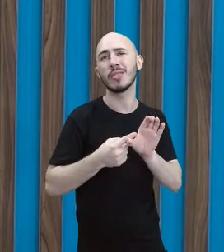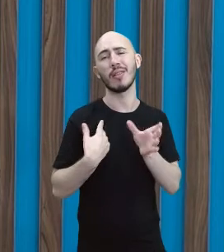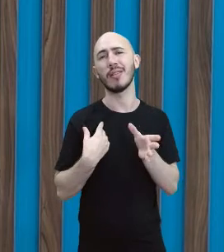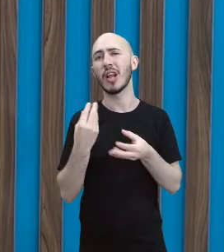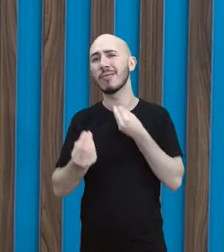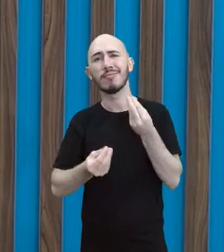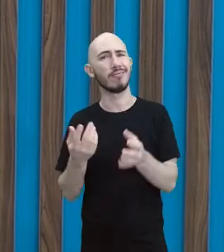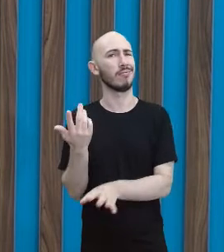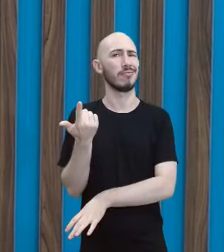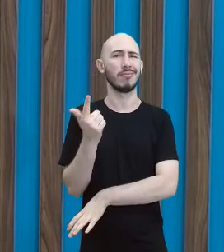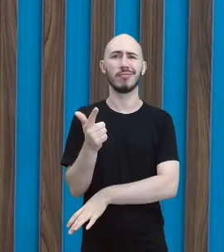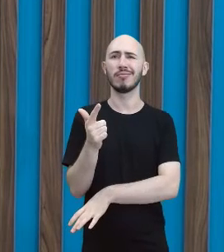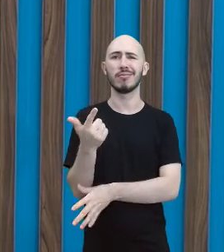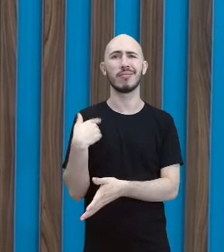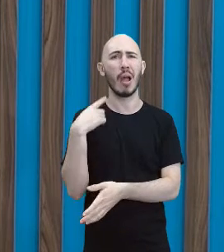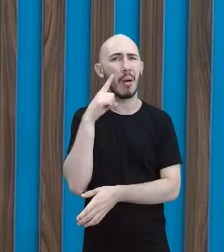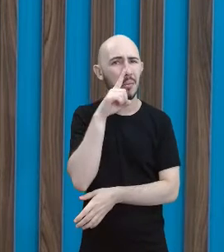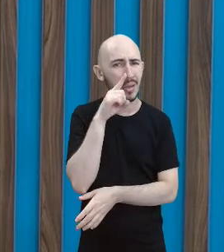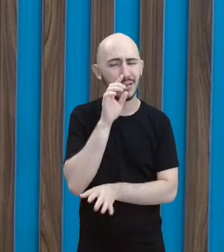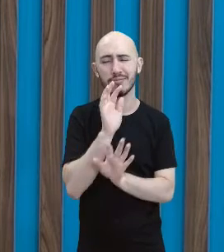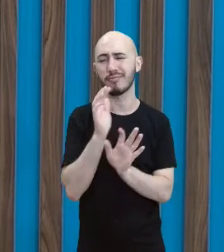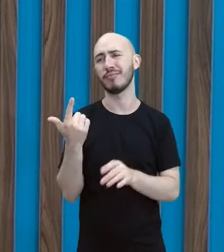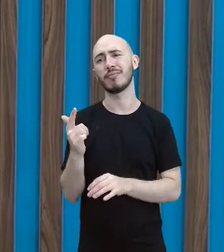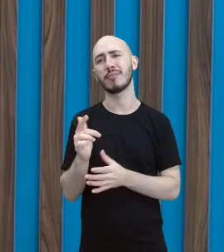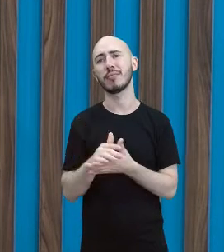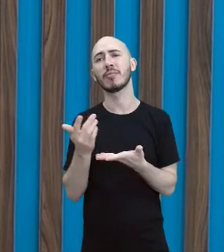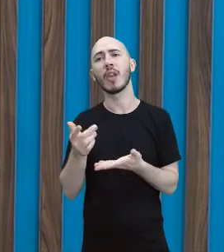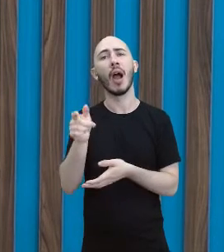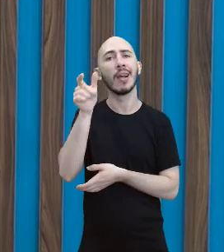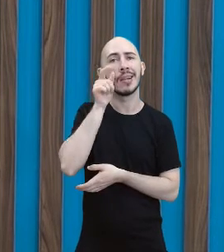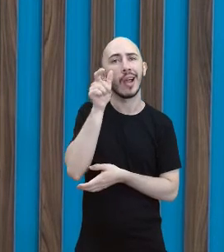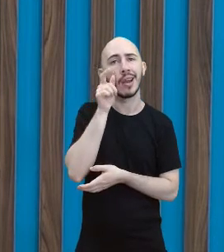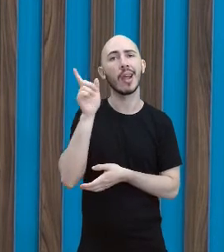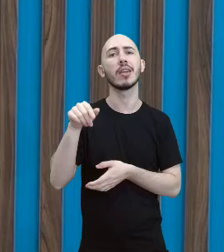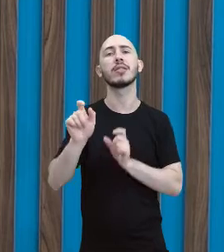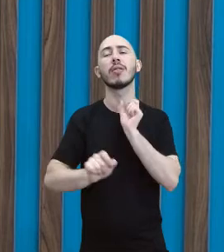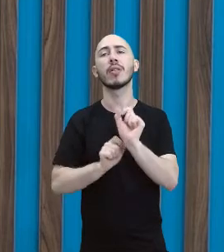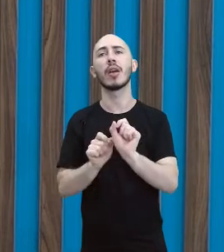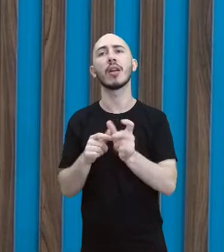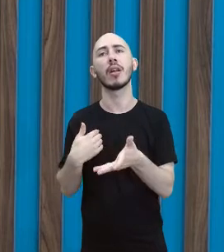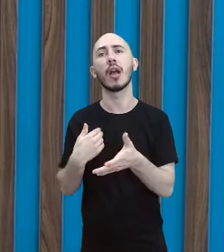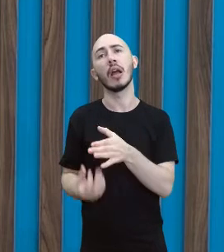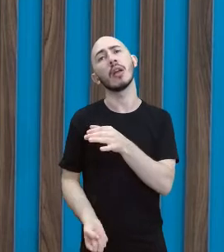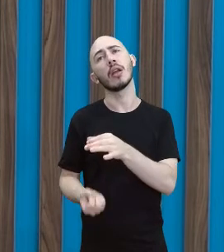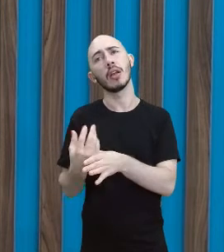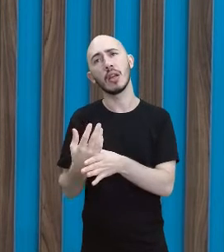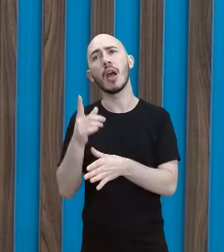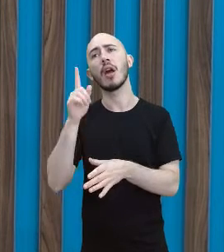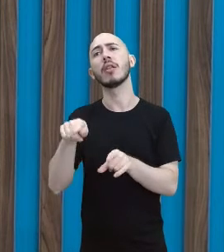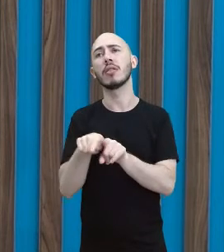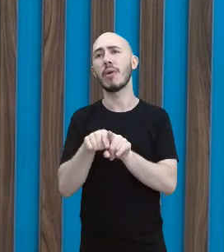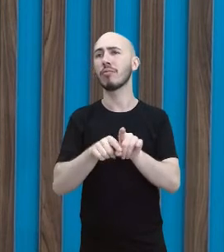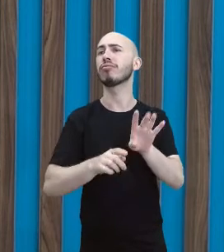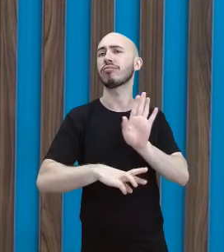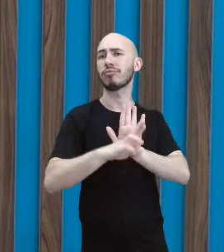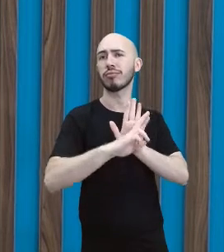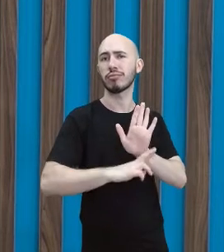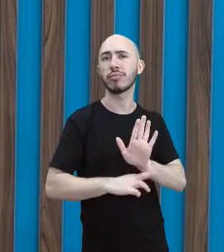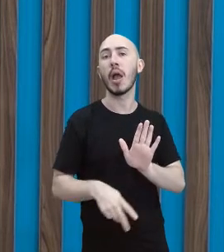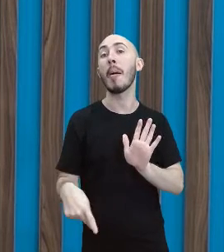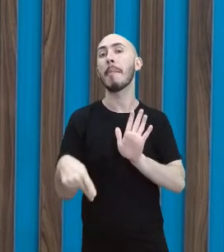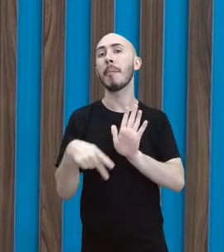que existiam e tinham talvez até o interesse, né, no estabelecimento de um regime comunista aqui no Brasil, mas eles